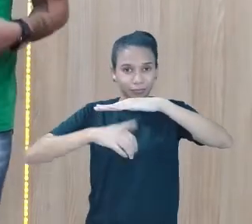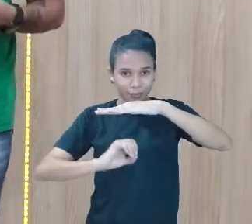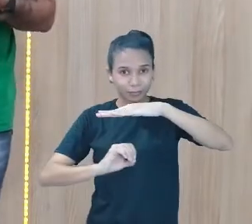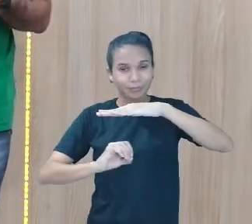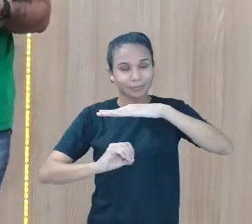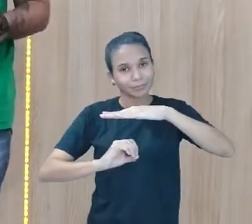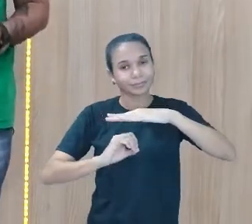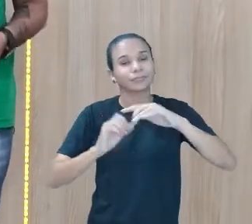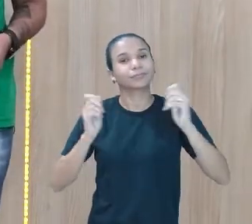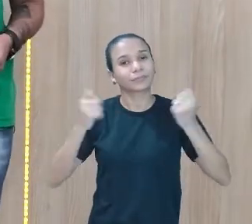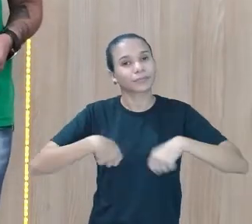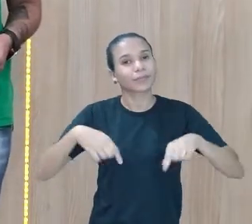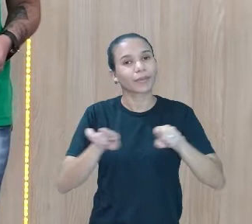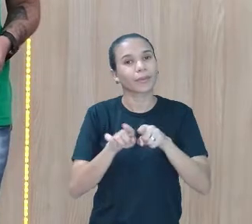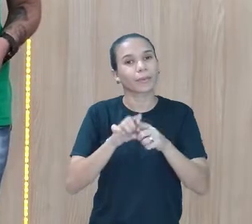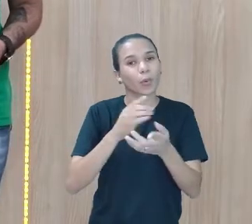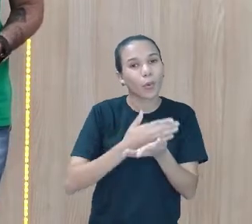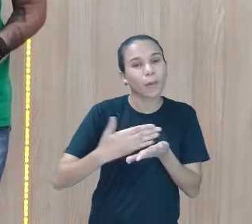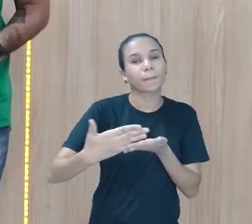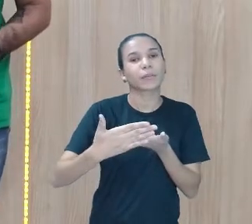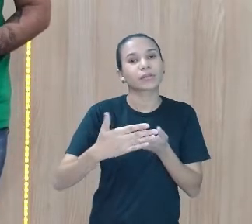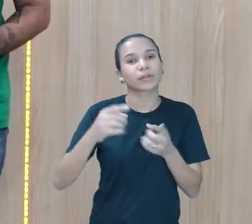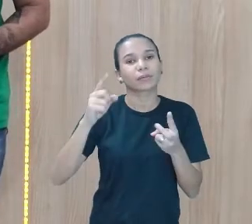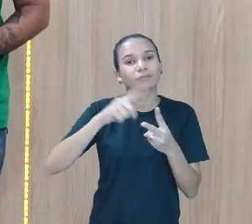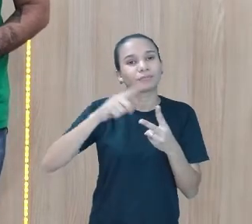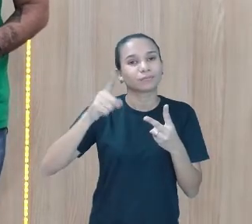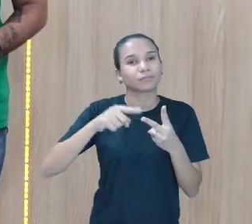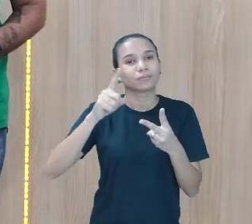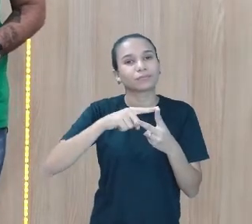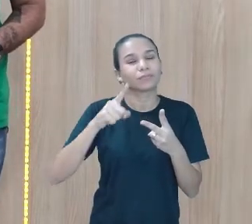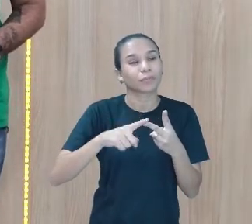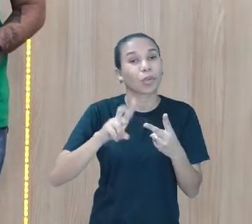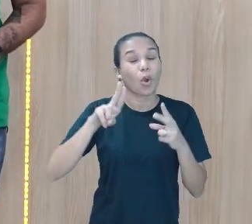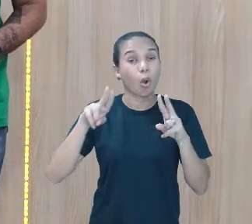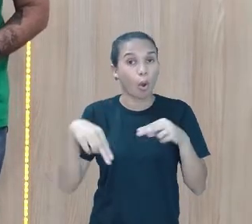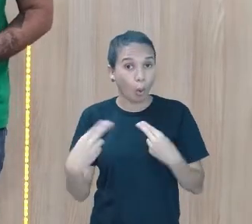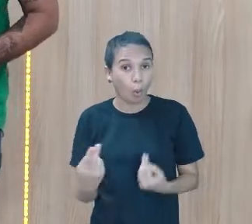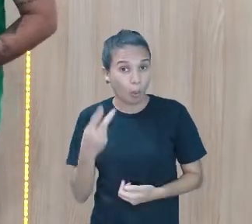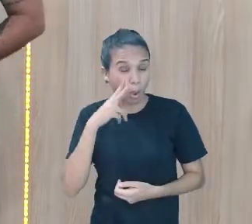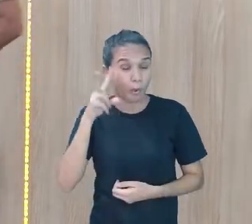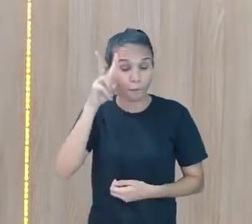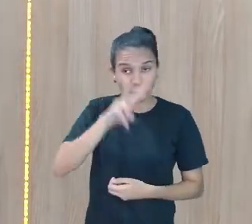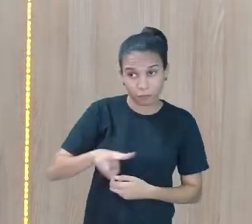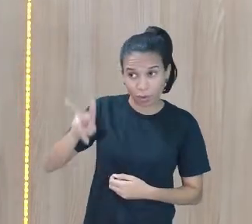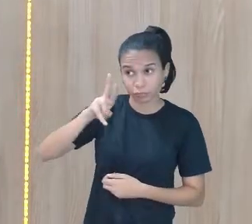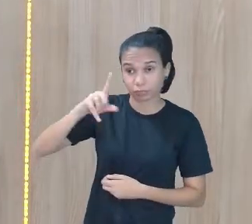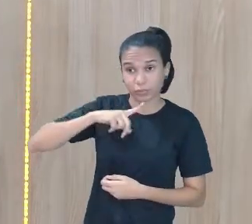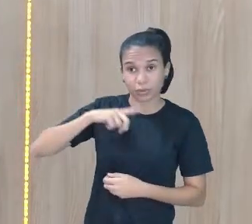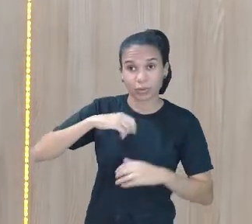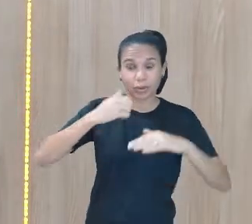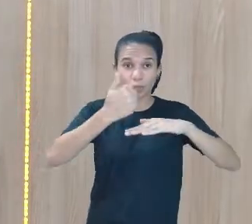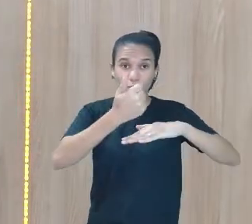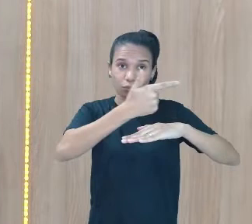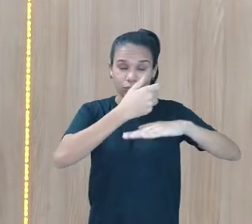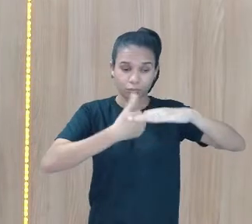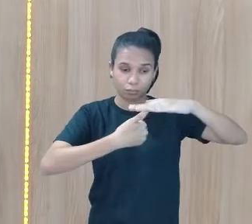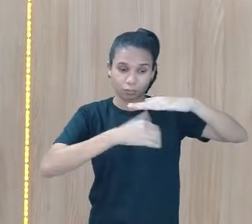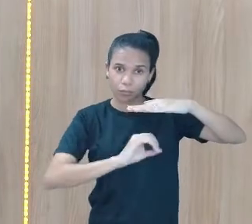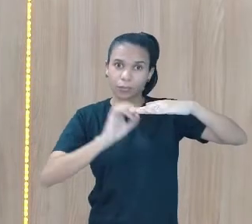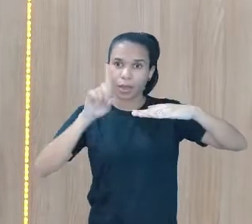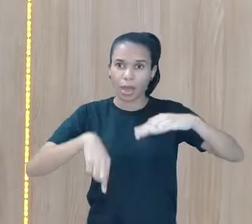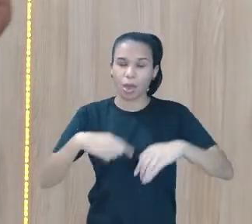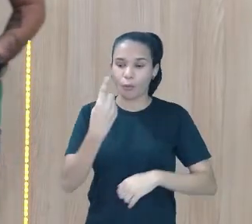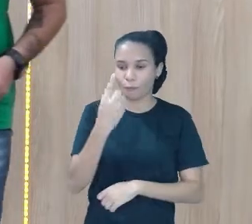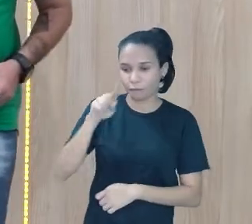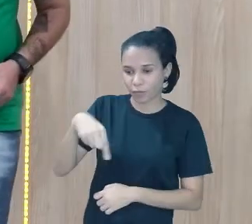10, e eu posso, a partir de agora, fazer duas coisas. Ou eu visualizo logo que 12 sobre 10 vai